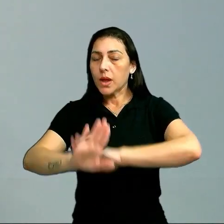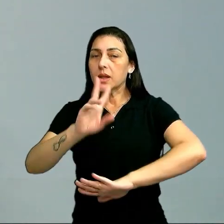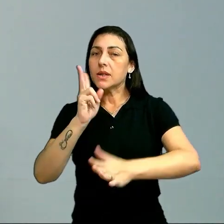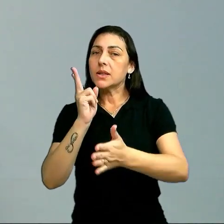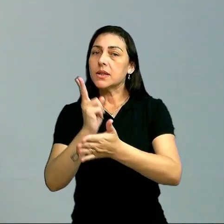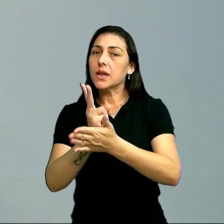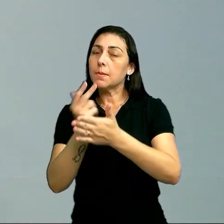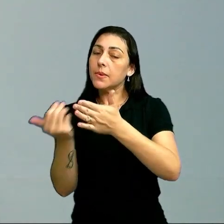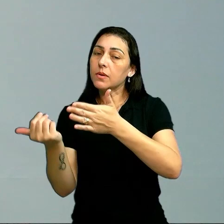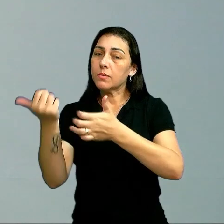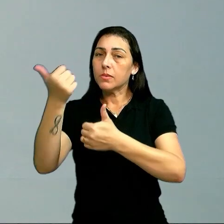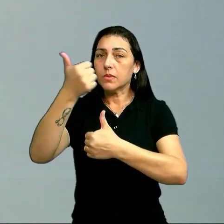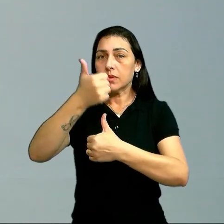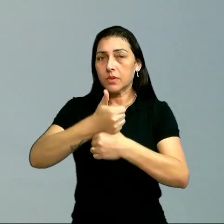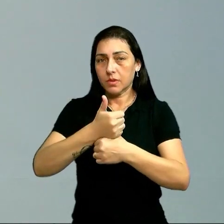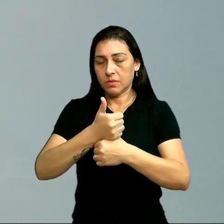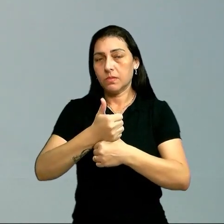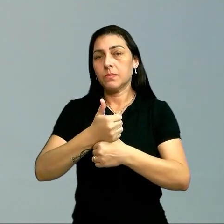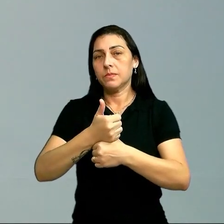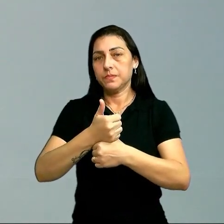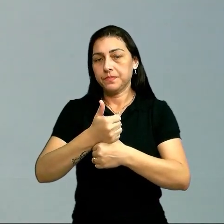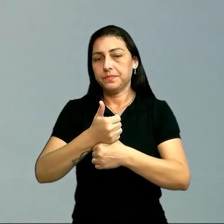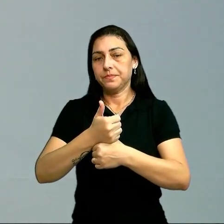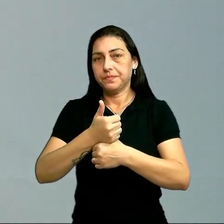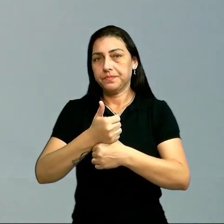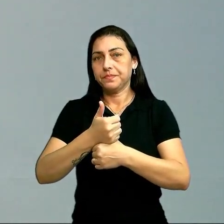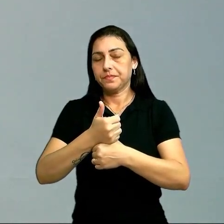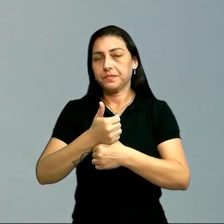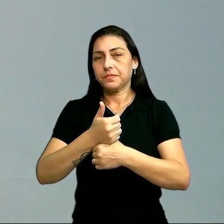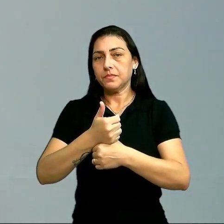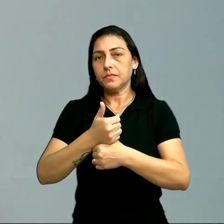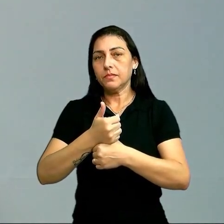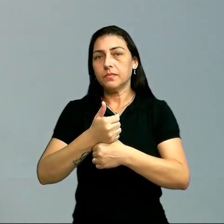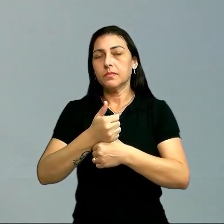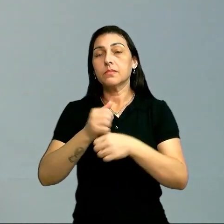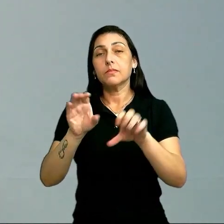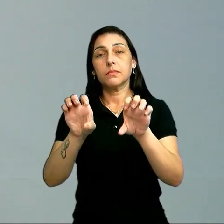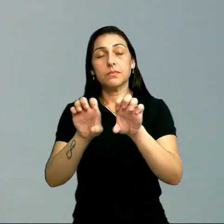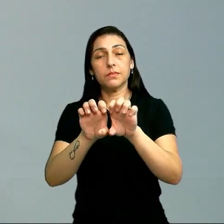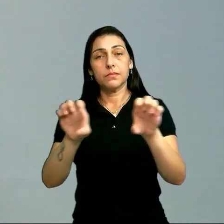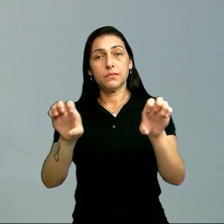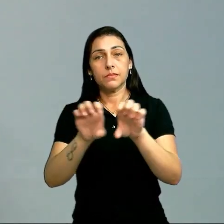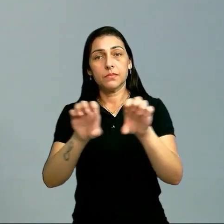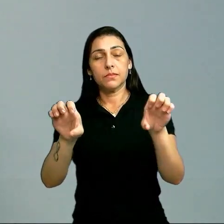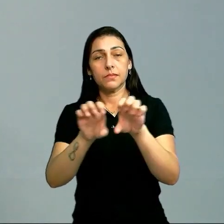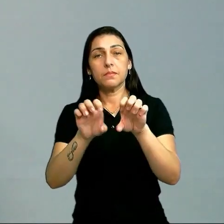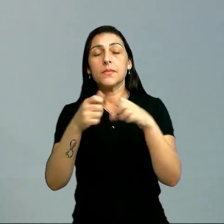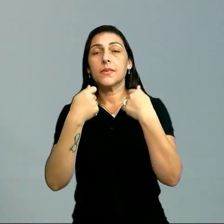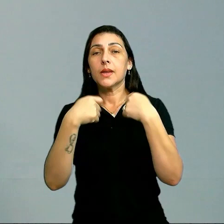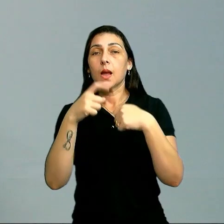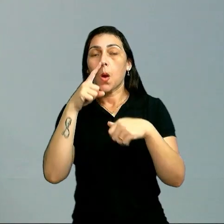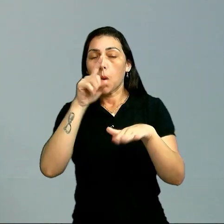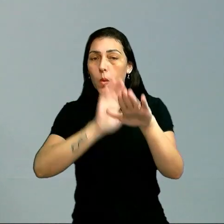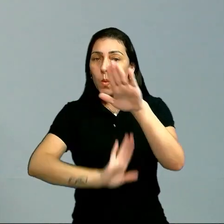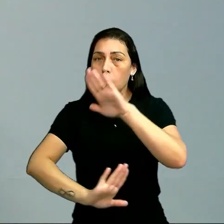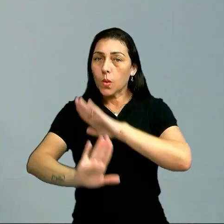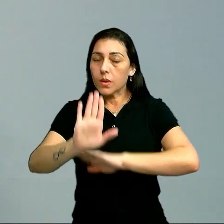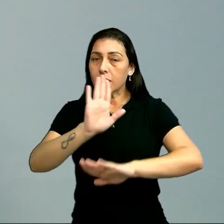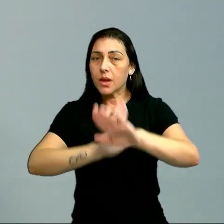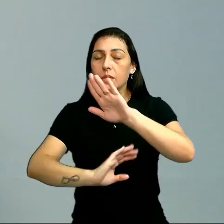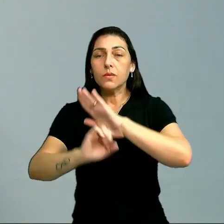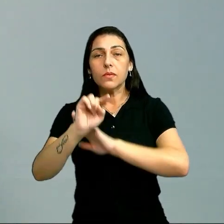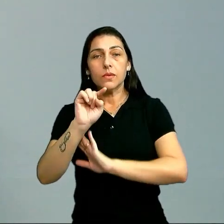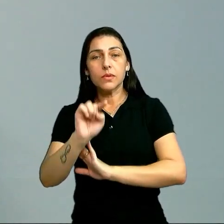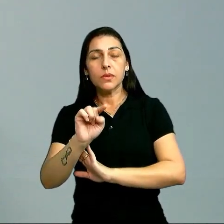na substituição. A substituição das equações é que tem que ter cuidado. Quando